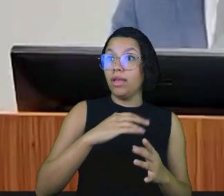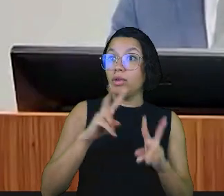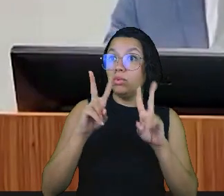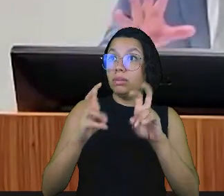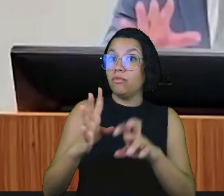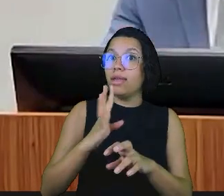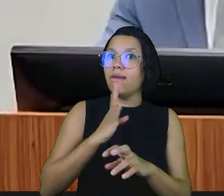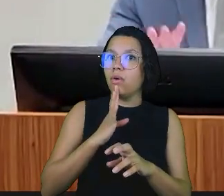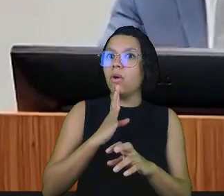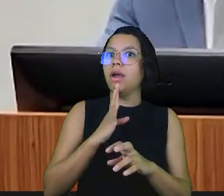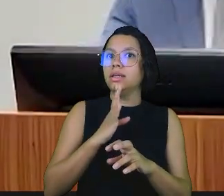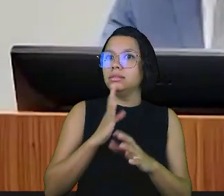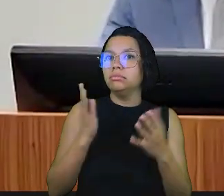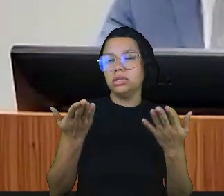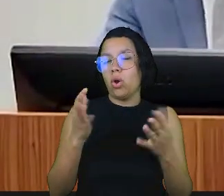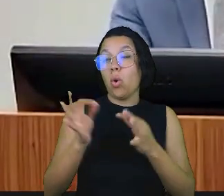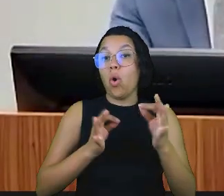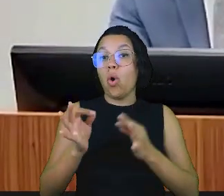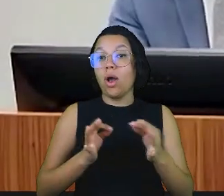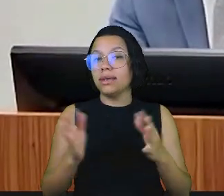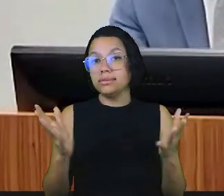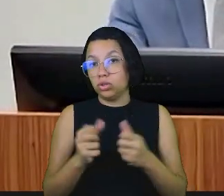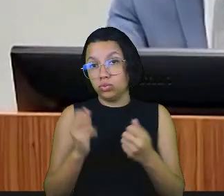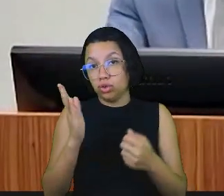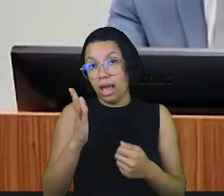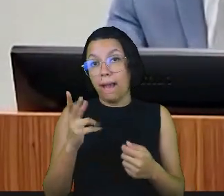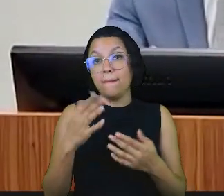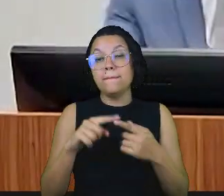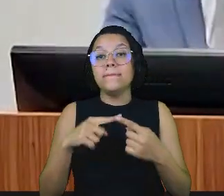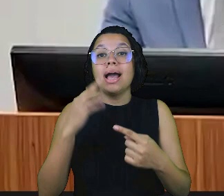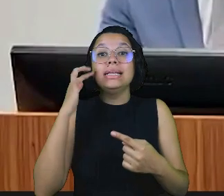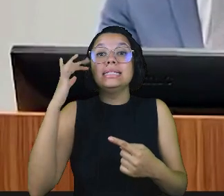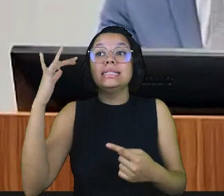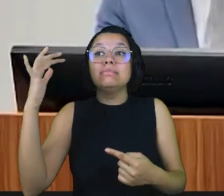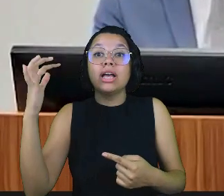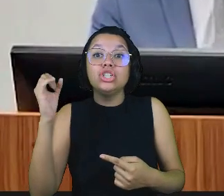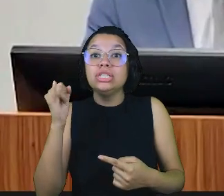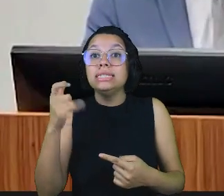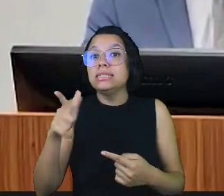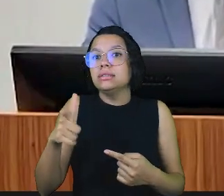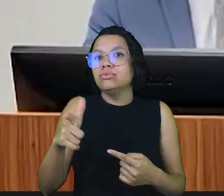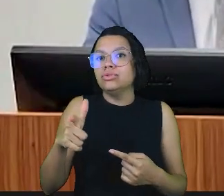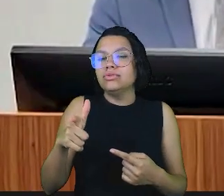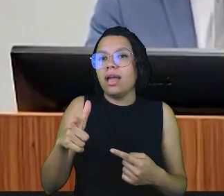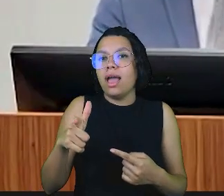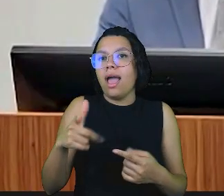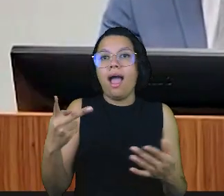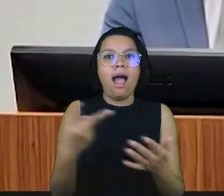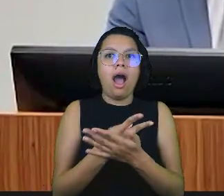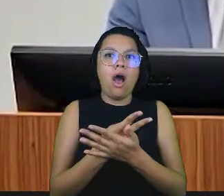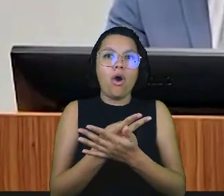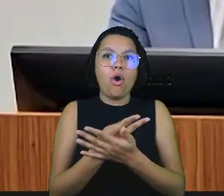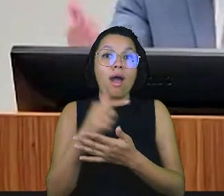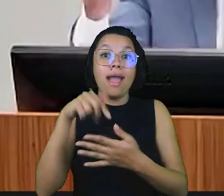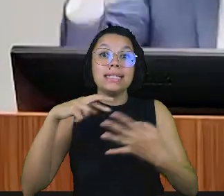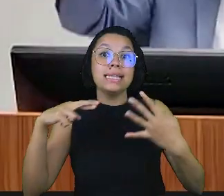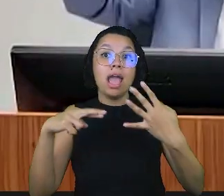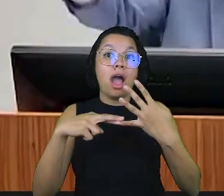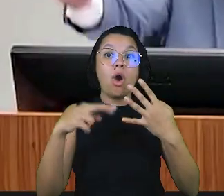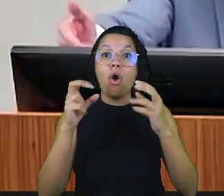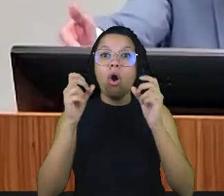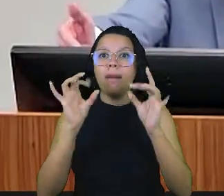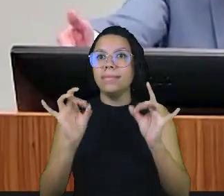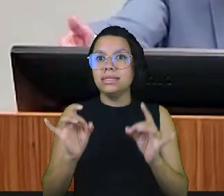tudo em ordem. Agora, imaginem, meus caros, se não tivesse acontecido esse recurso especial. Nós